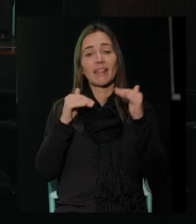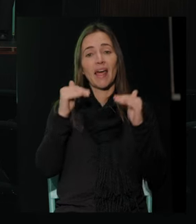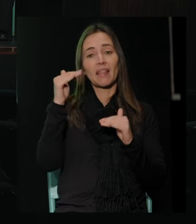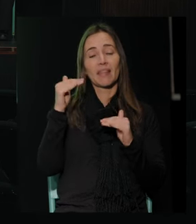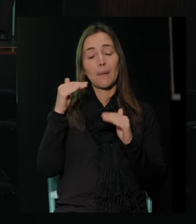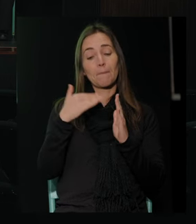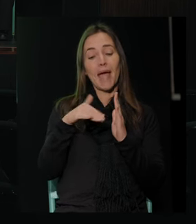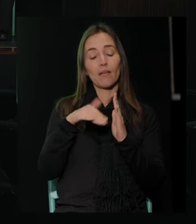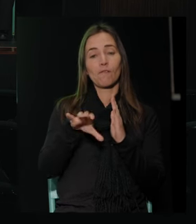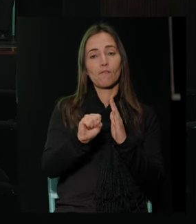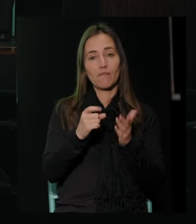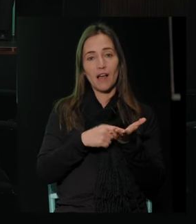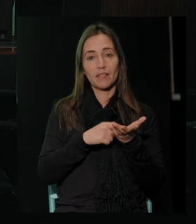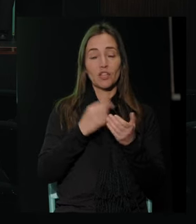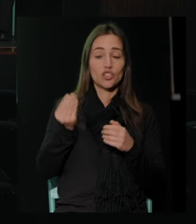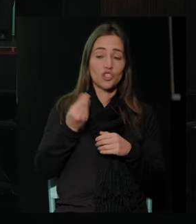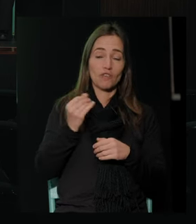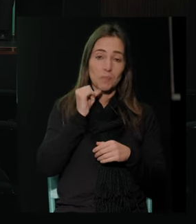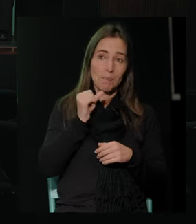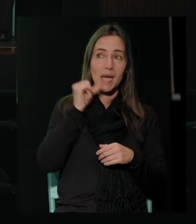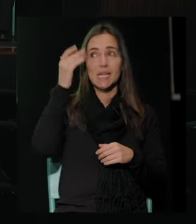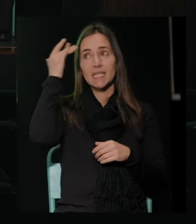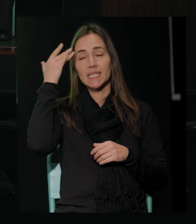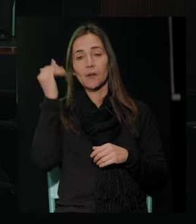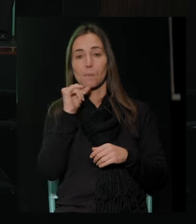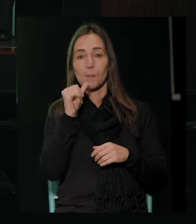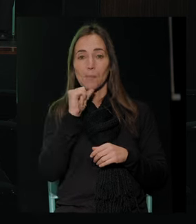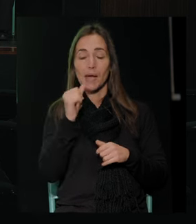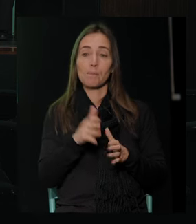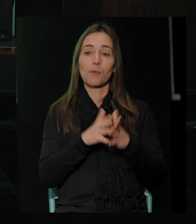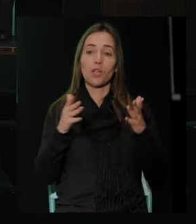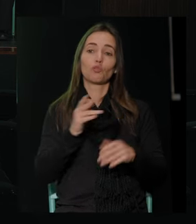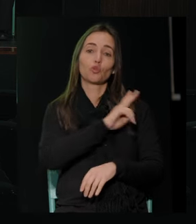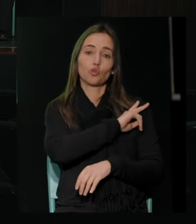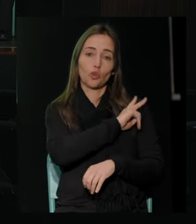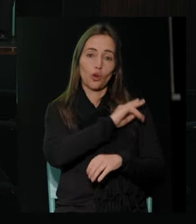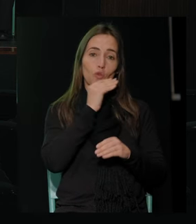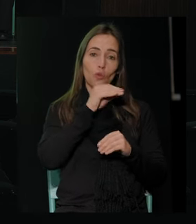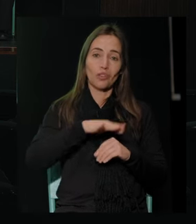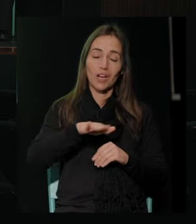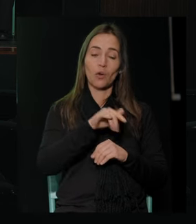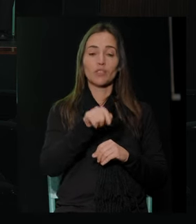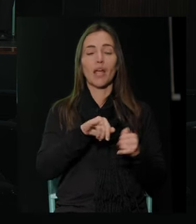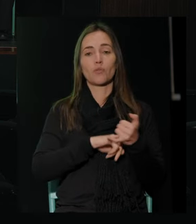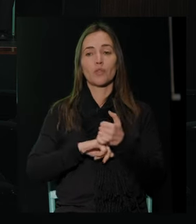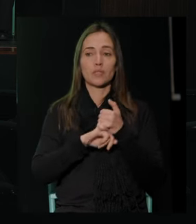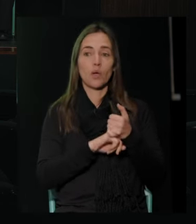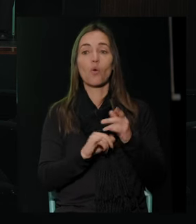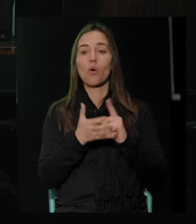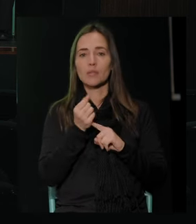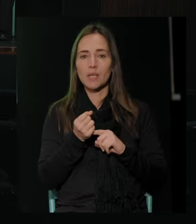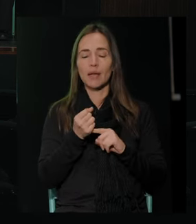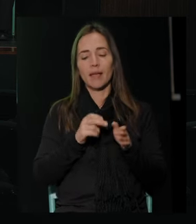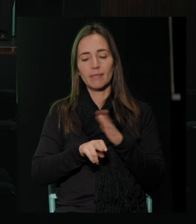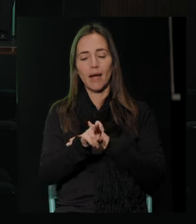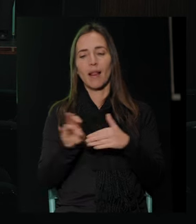meio. Já não são jovens, ainda não são séniores, que são a maioria dos proprietários, e é aí que a associação consegue entrar e fazer